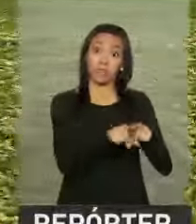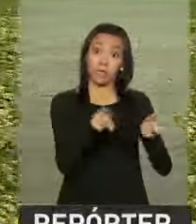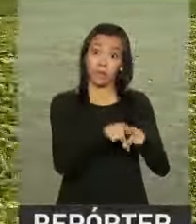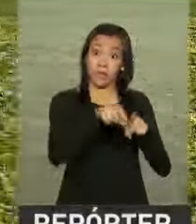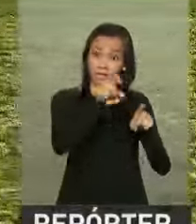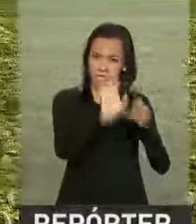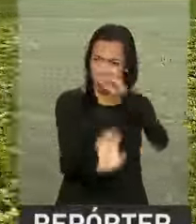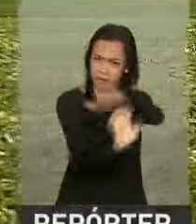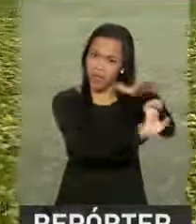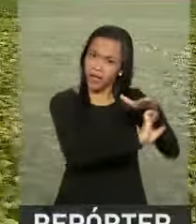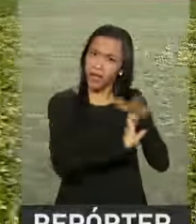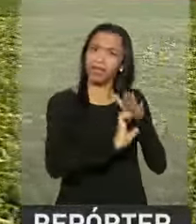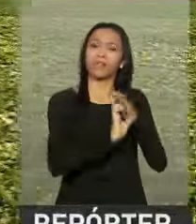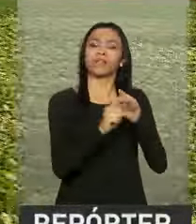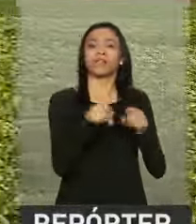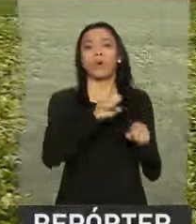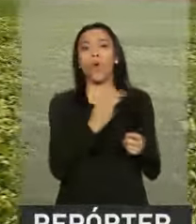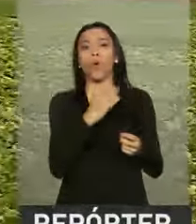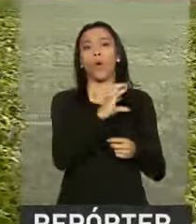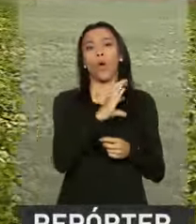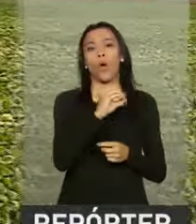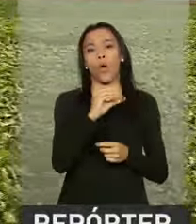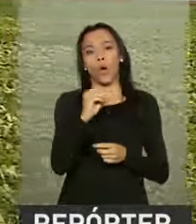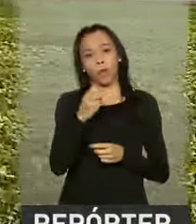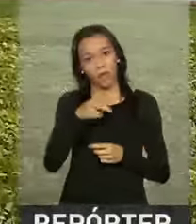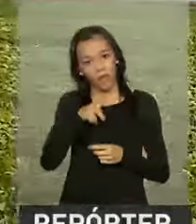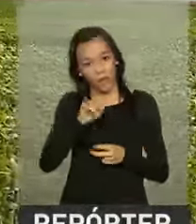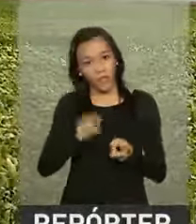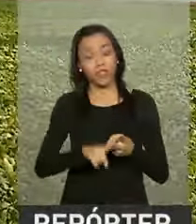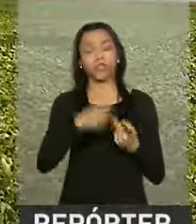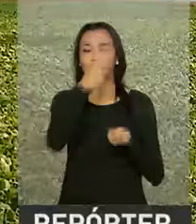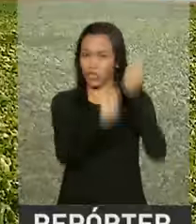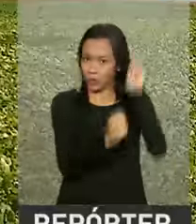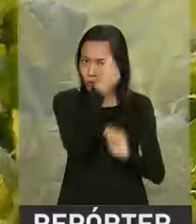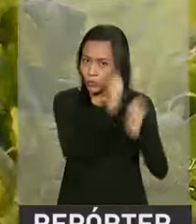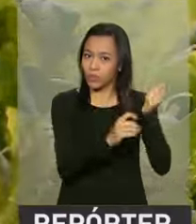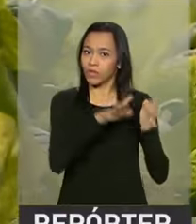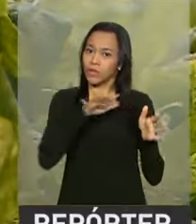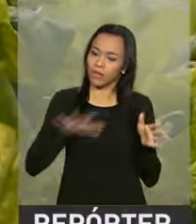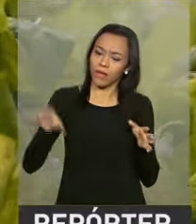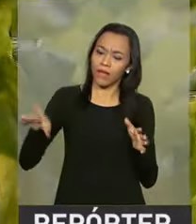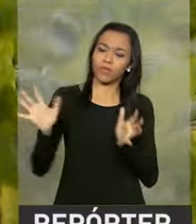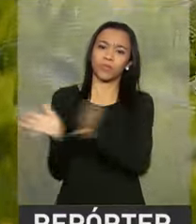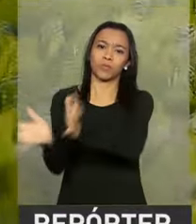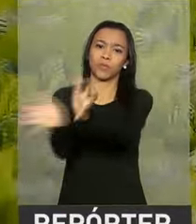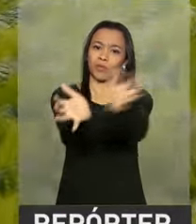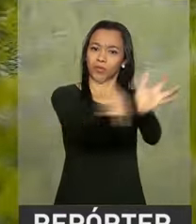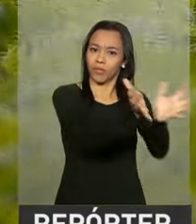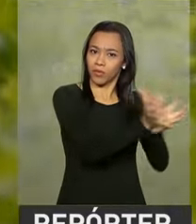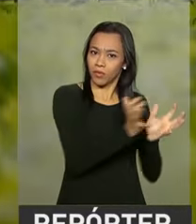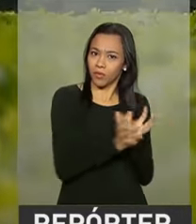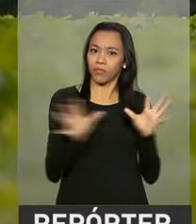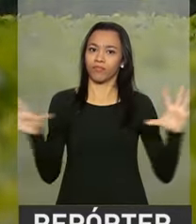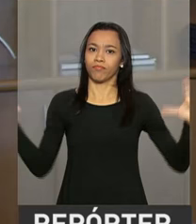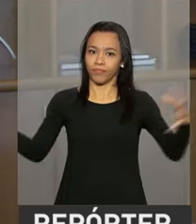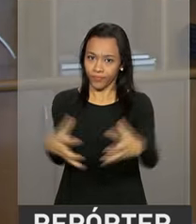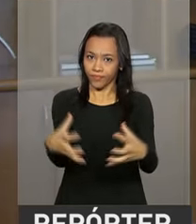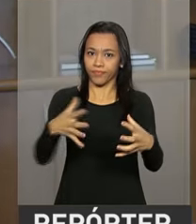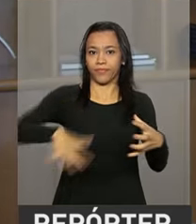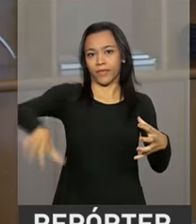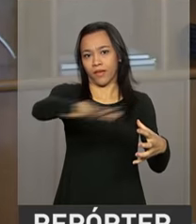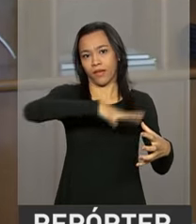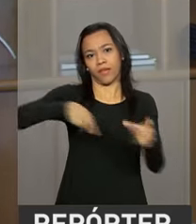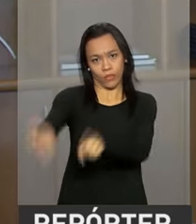agricultores empresariais, cooperativas, agroindústrias, beneficiadores, cerealistas e demais empresas do setor. É